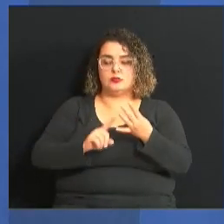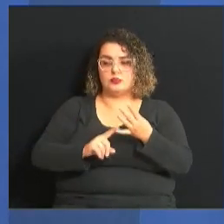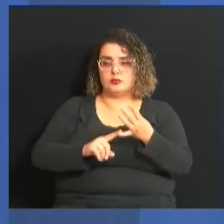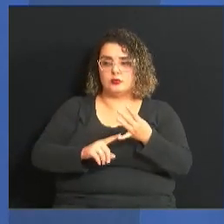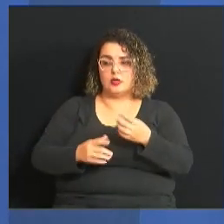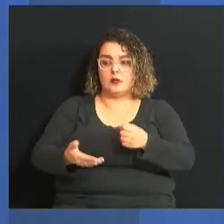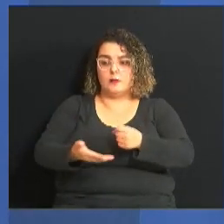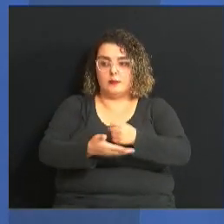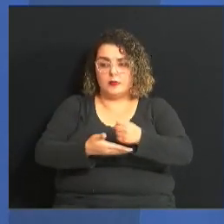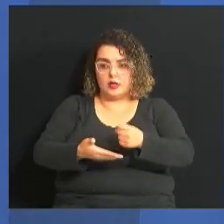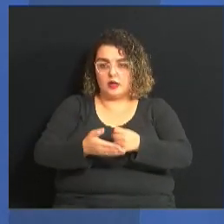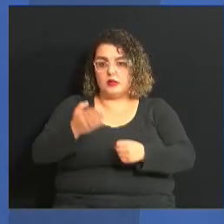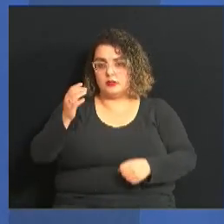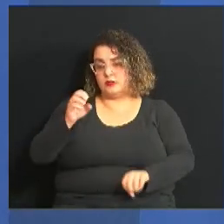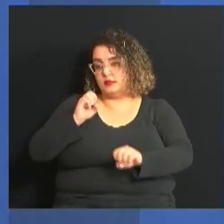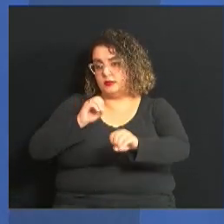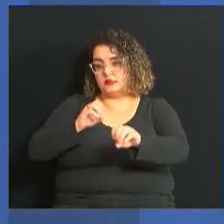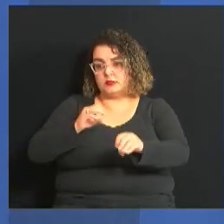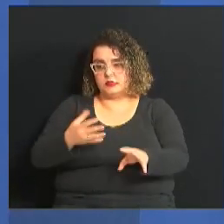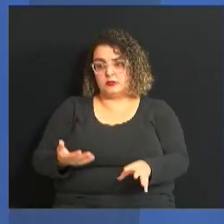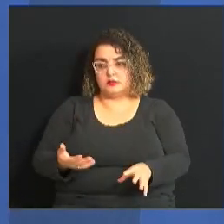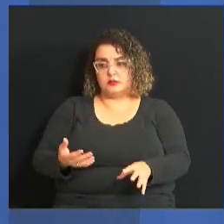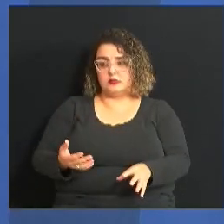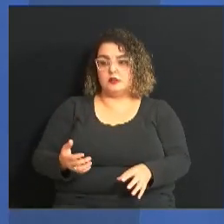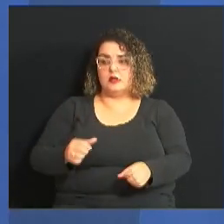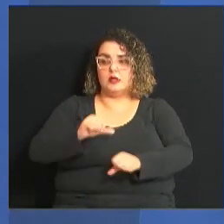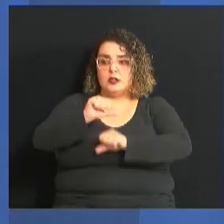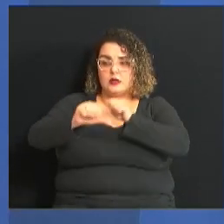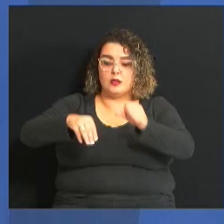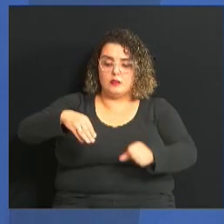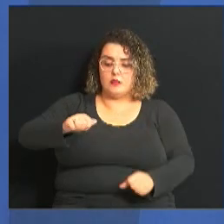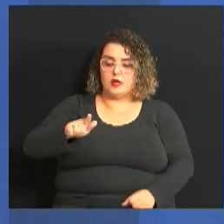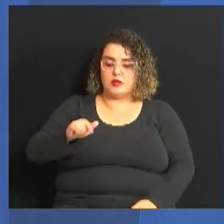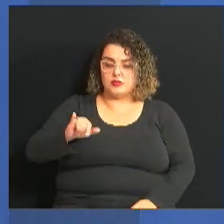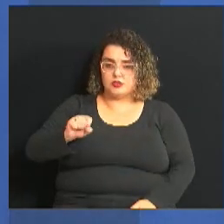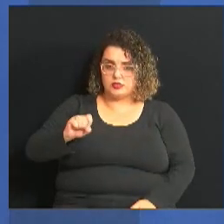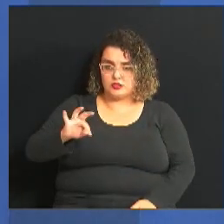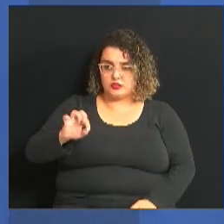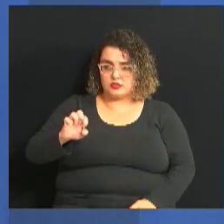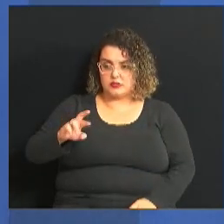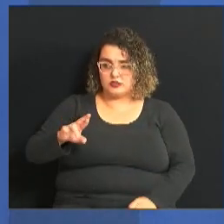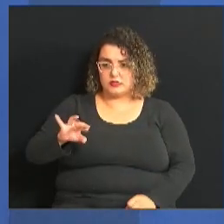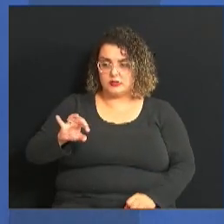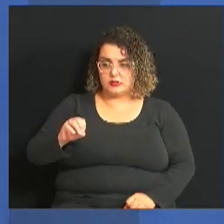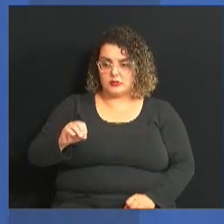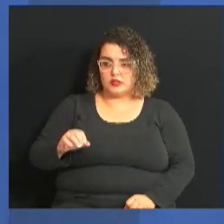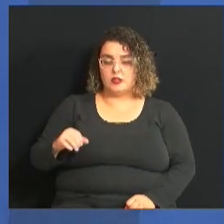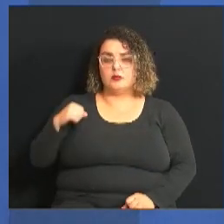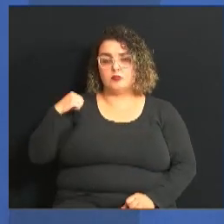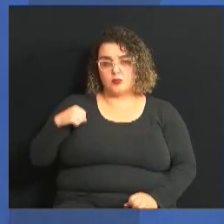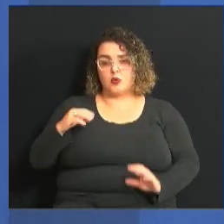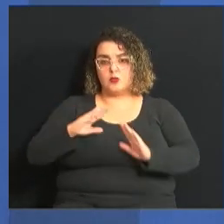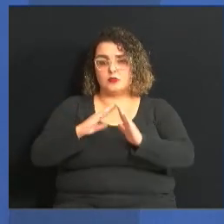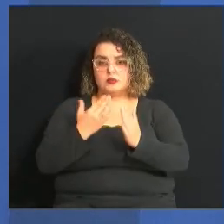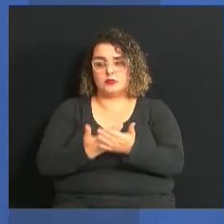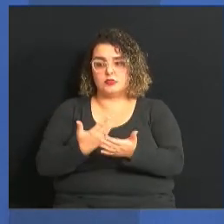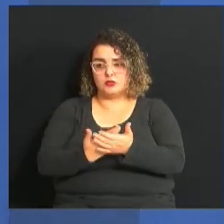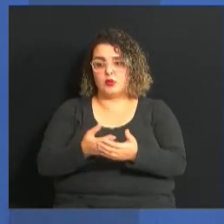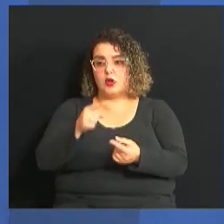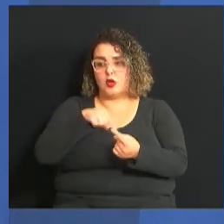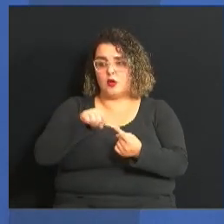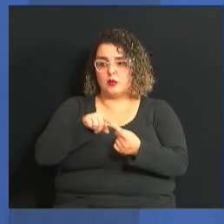bases da educação e reformas do magistério Municipal que envolvam concessões de bolsas de estudos com a finalidade